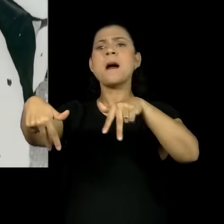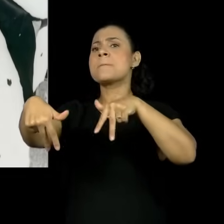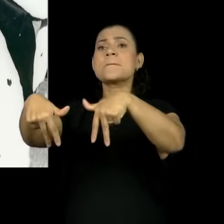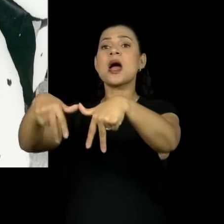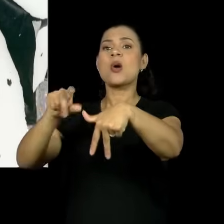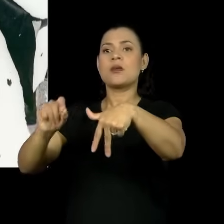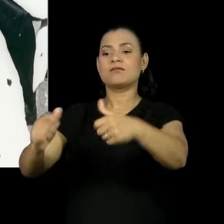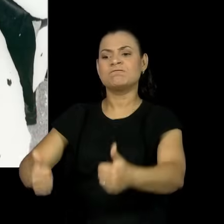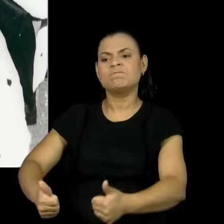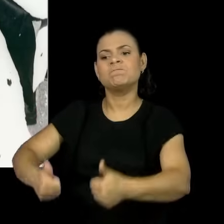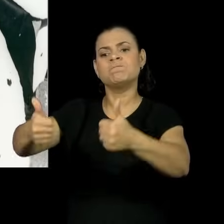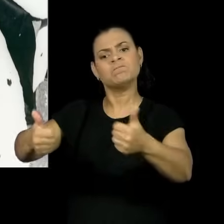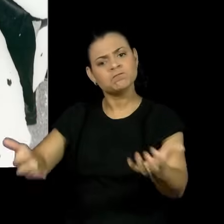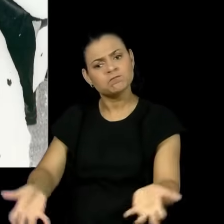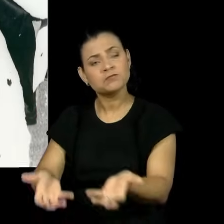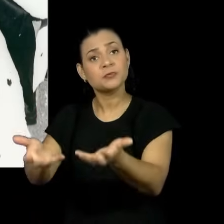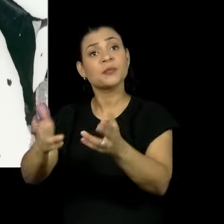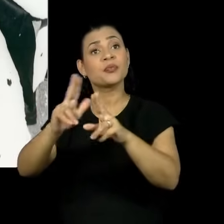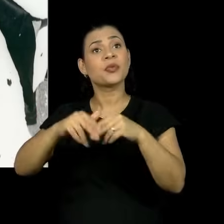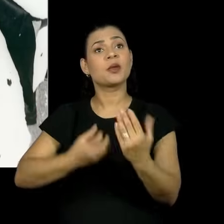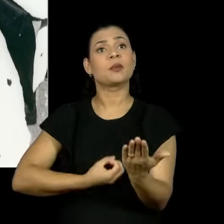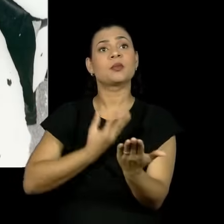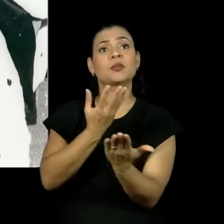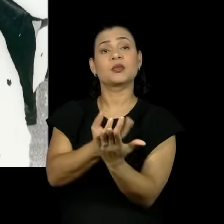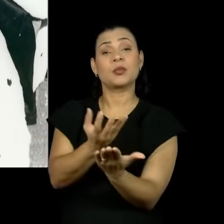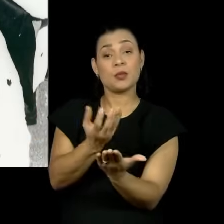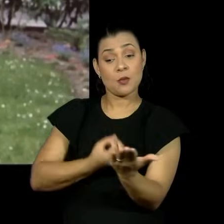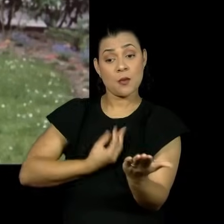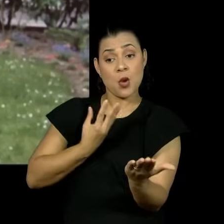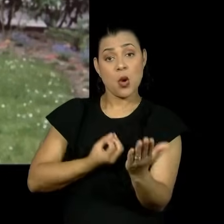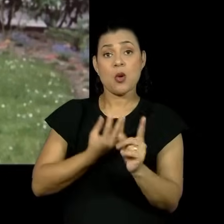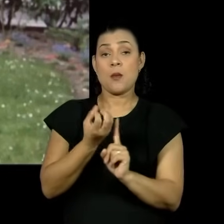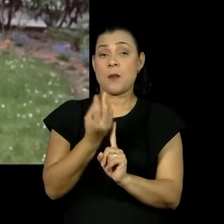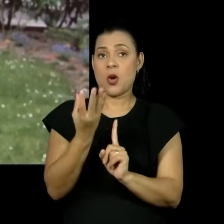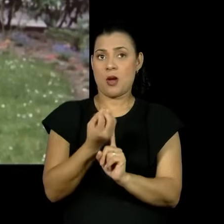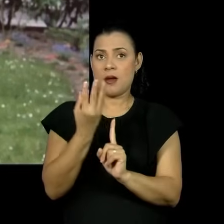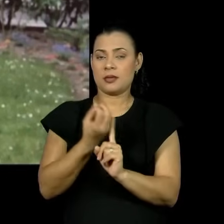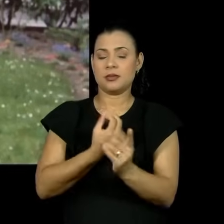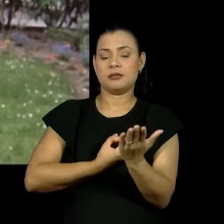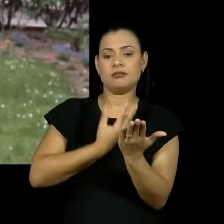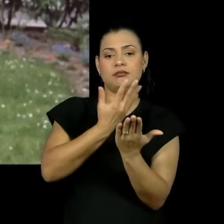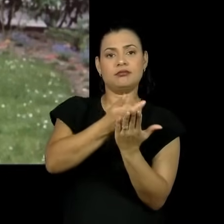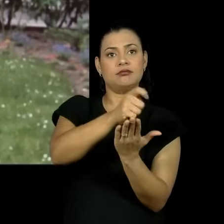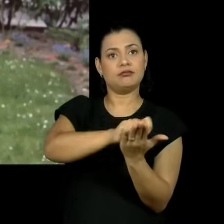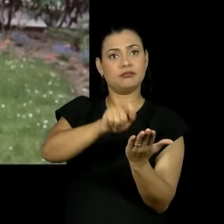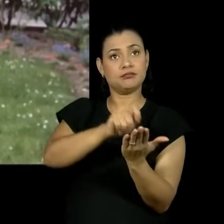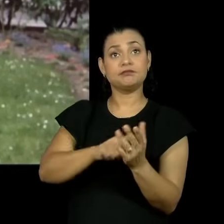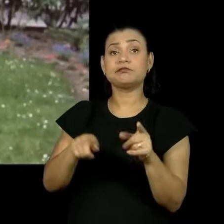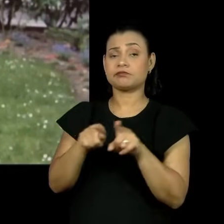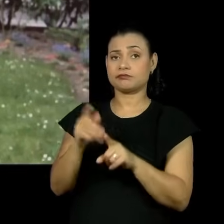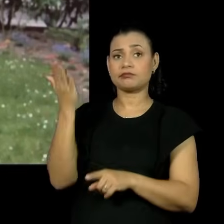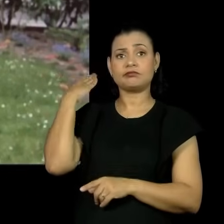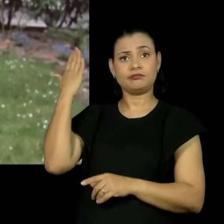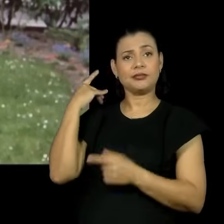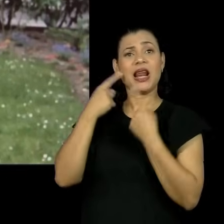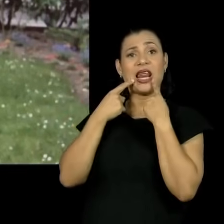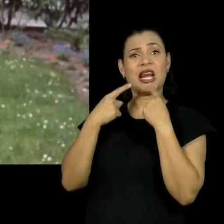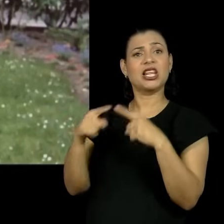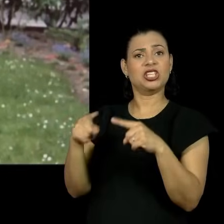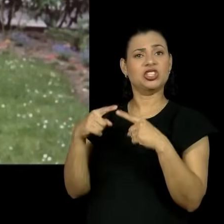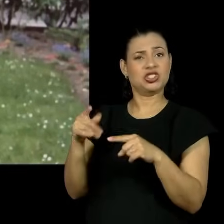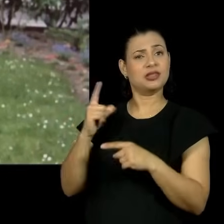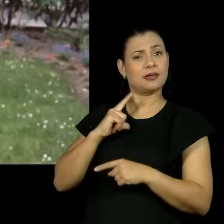lembro aqui de um poeta da negritude, que foi até criticado por esse pensamento